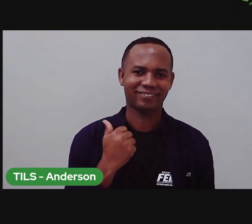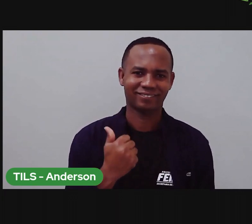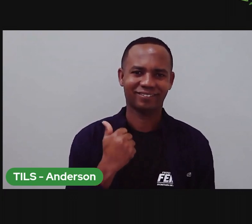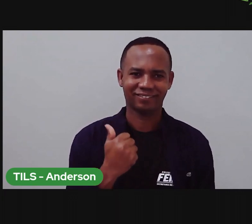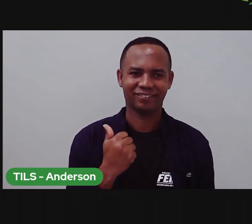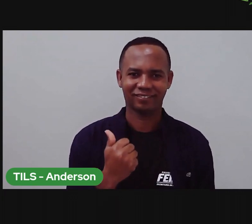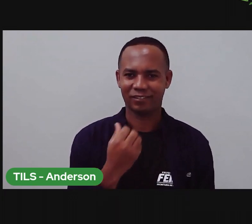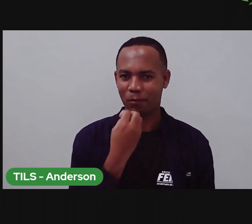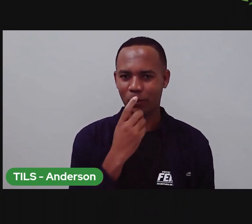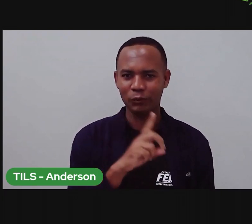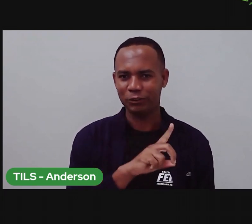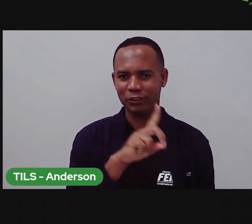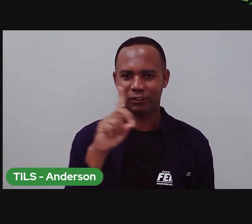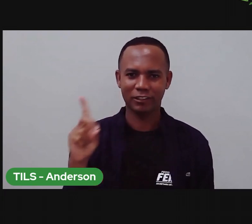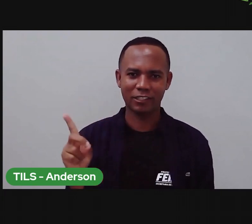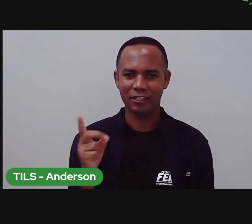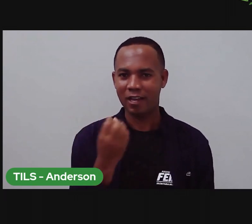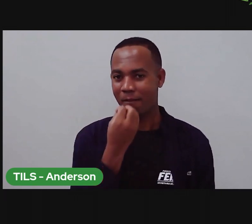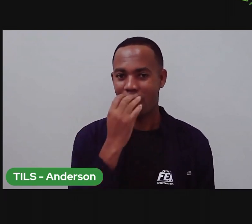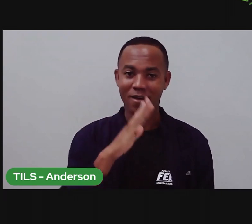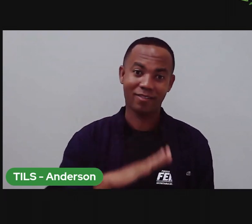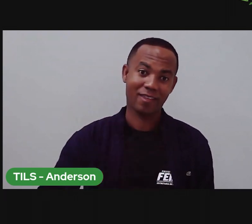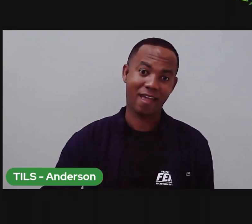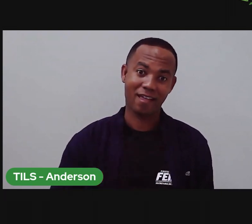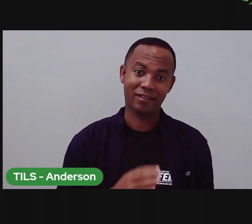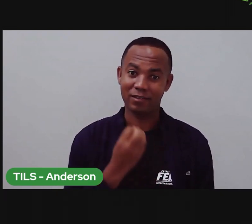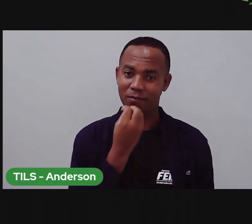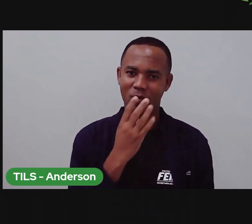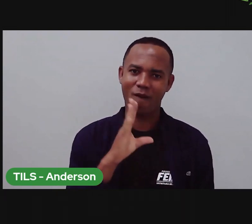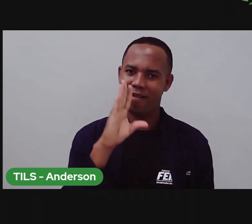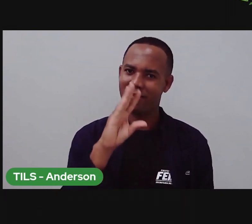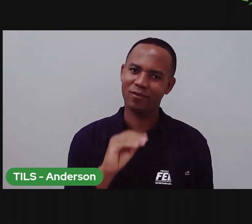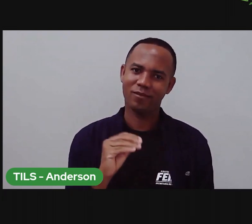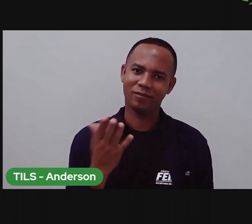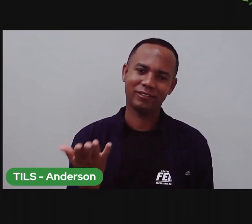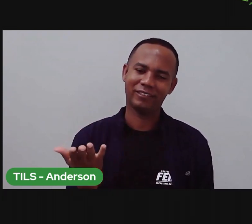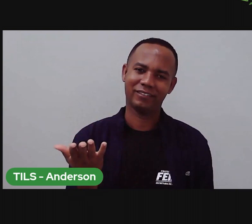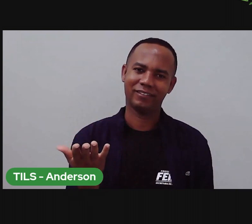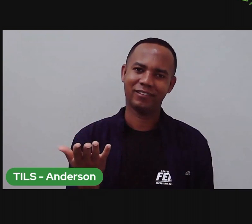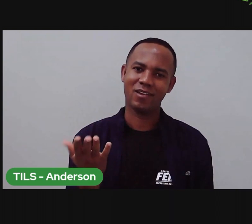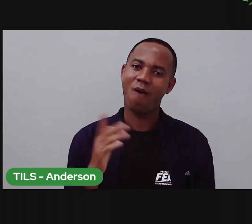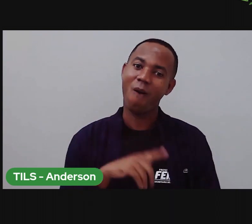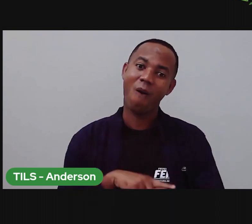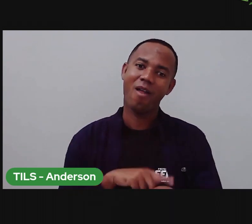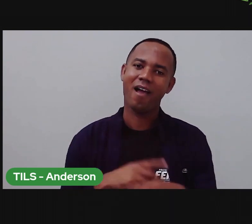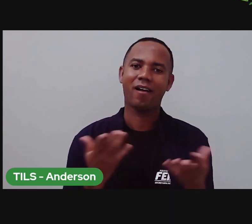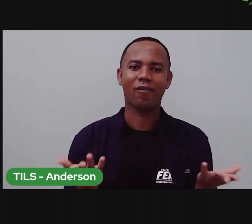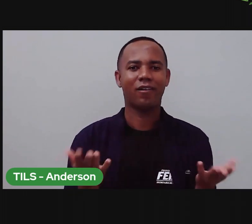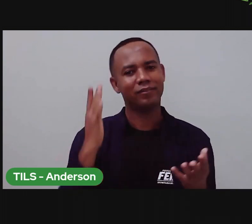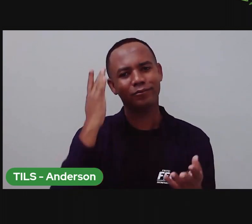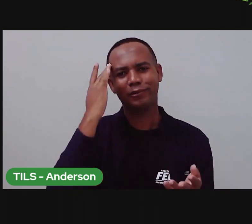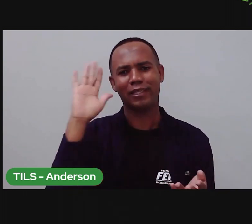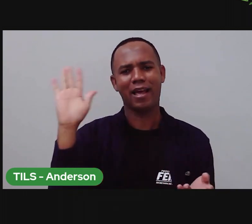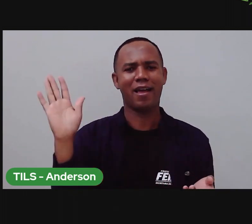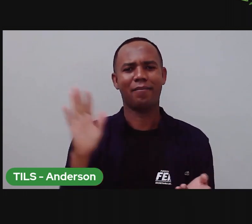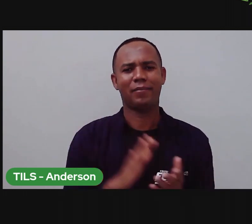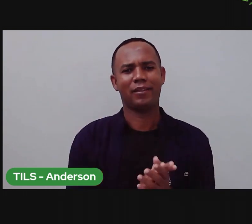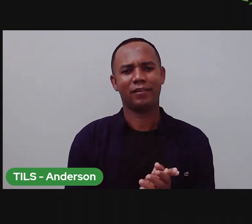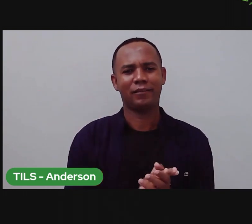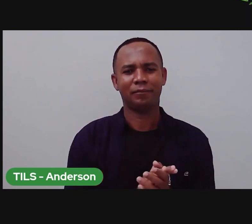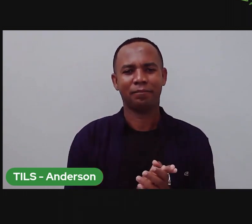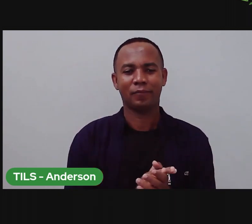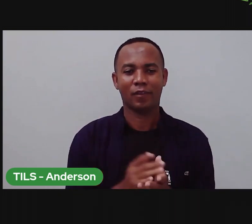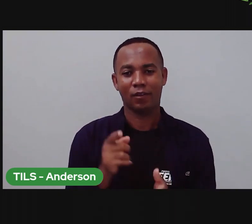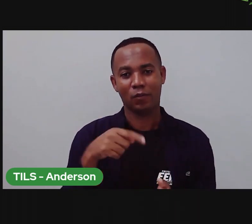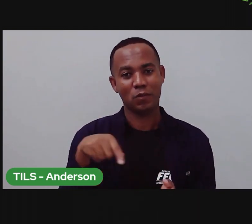Oi, bom dia, boa tarde, boa noite. A Pro nem sabe, na verdade, que horas é que vocês estão aí assistindo esse vídeo, né?